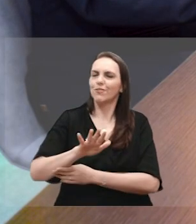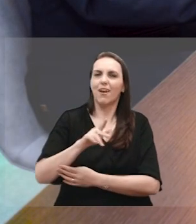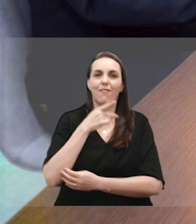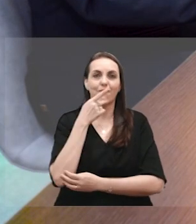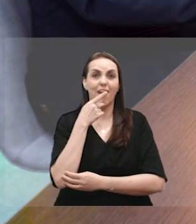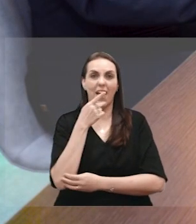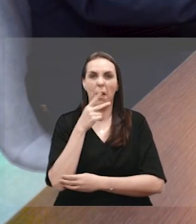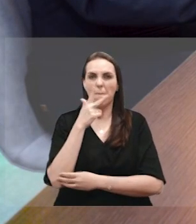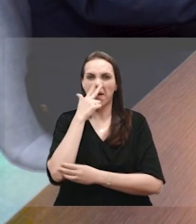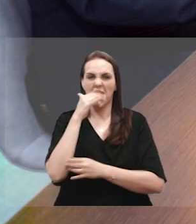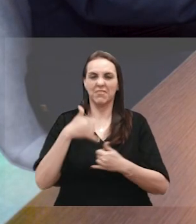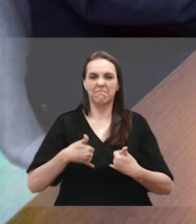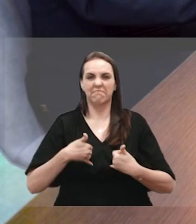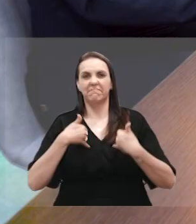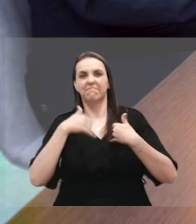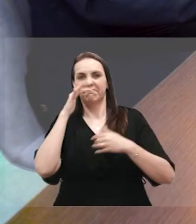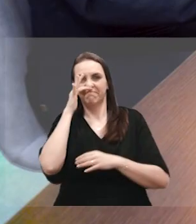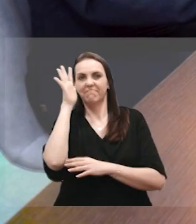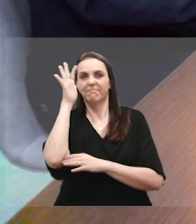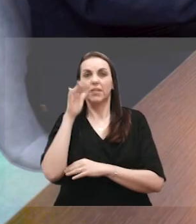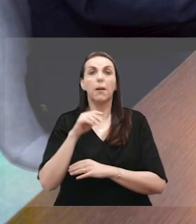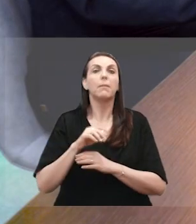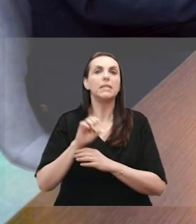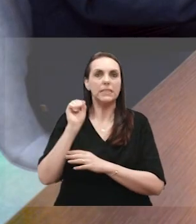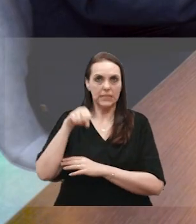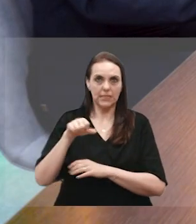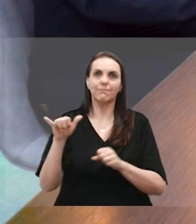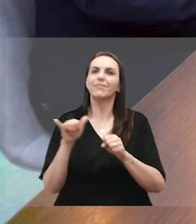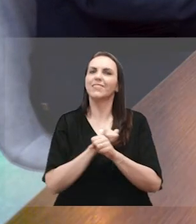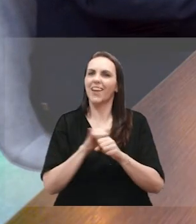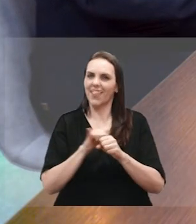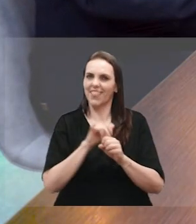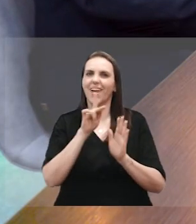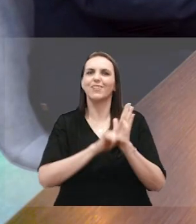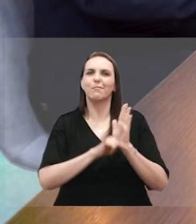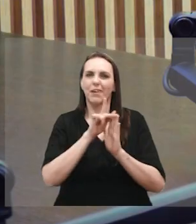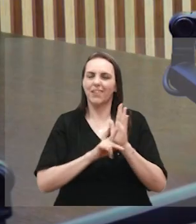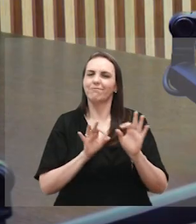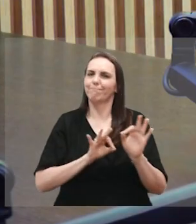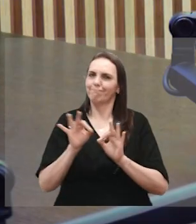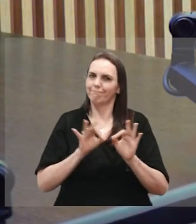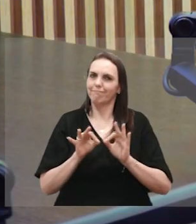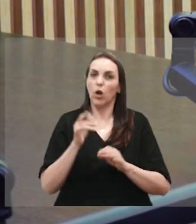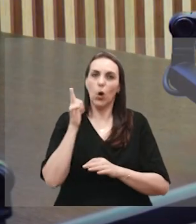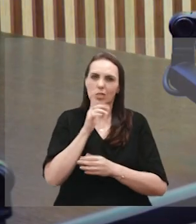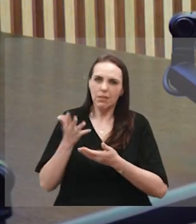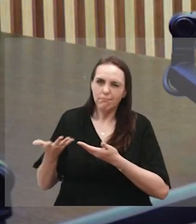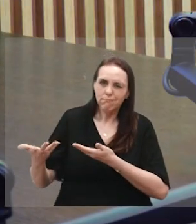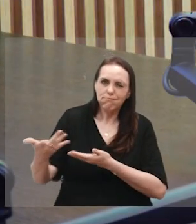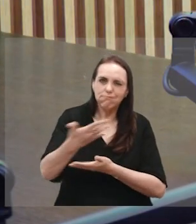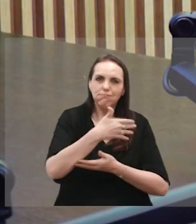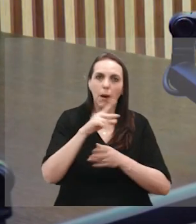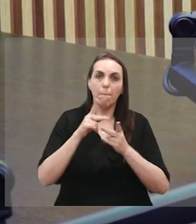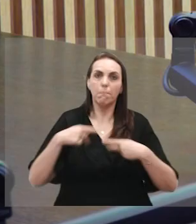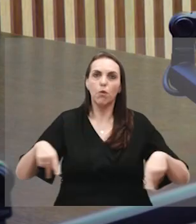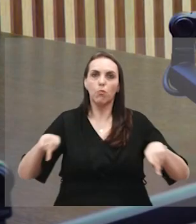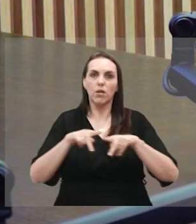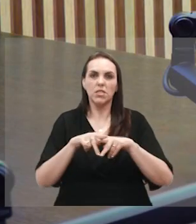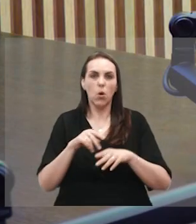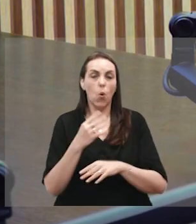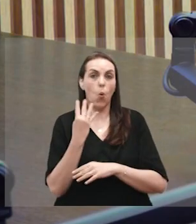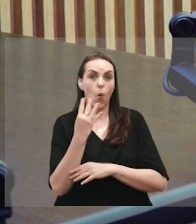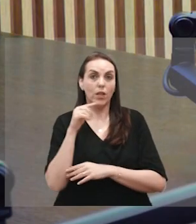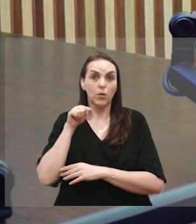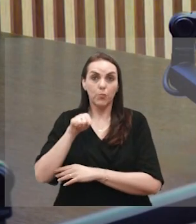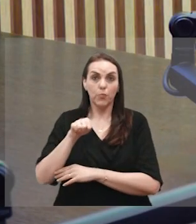porque ia até soar como soberba. Mas a gente fez sim um planejamento estratégico de alcançar uma boa parte da população. Salvo engano,